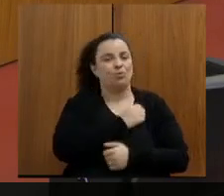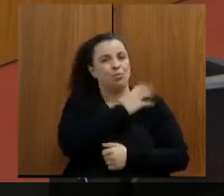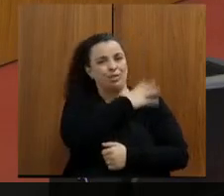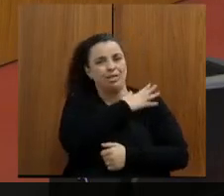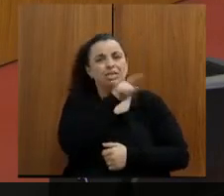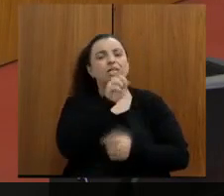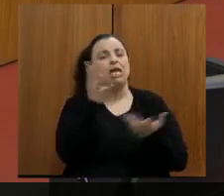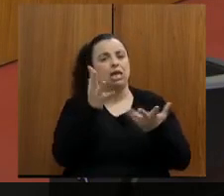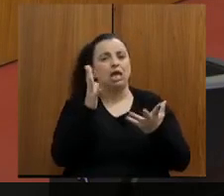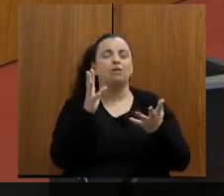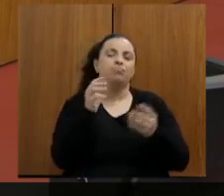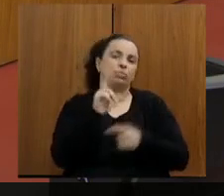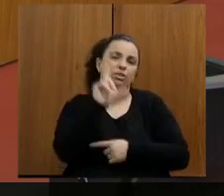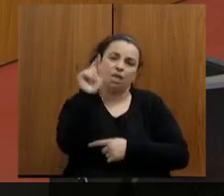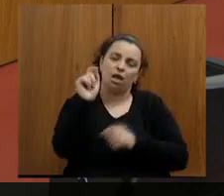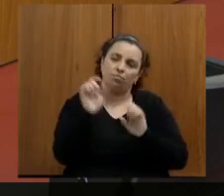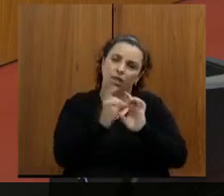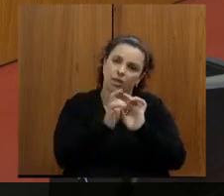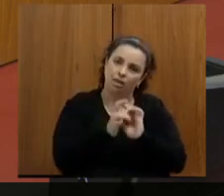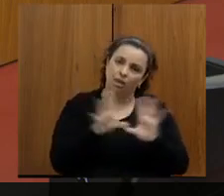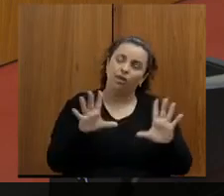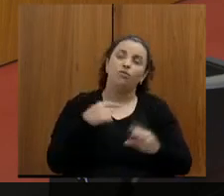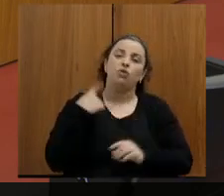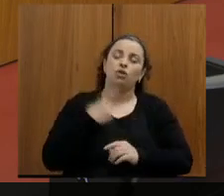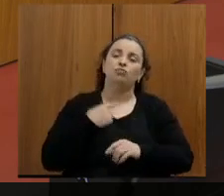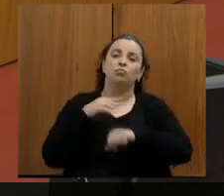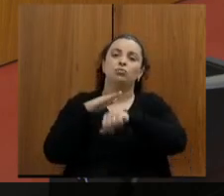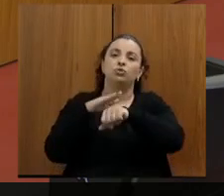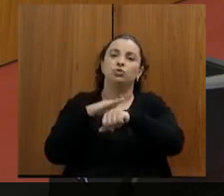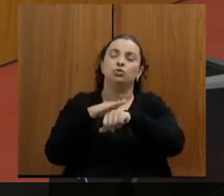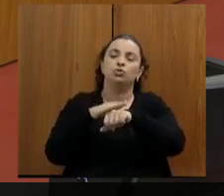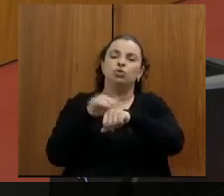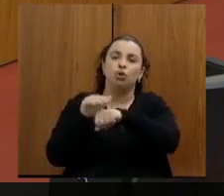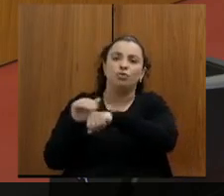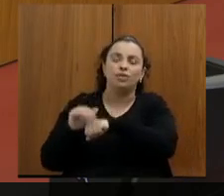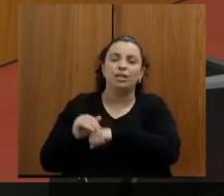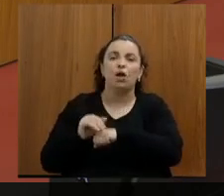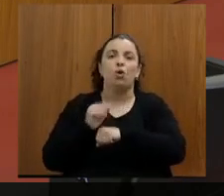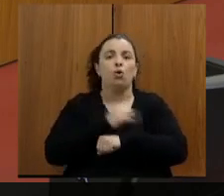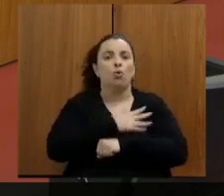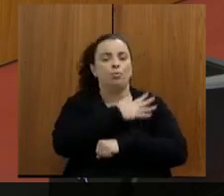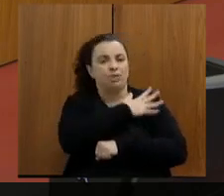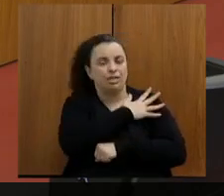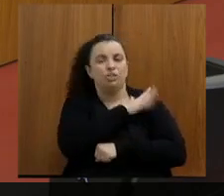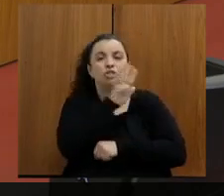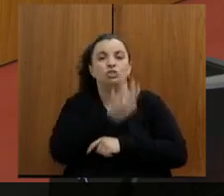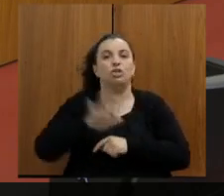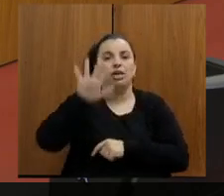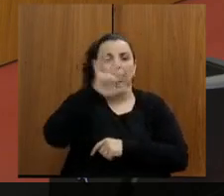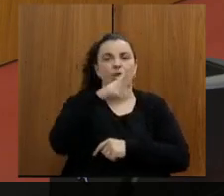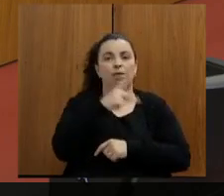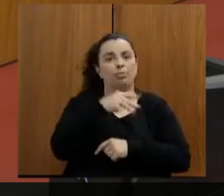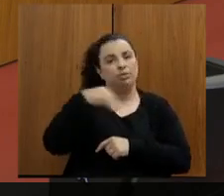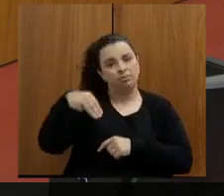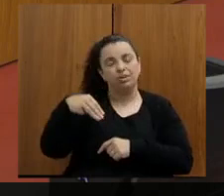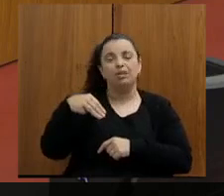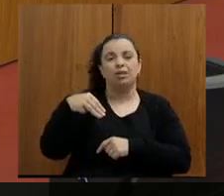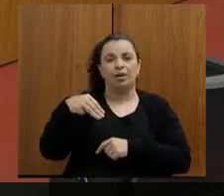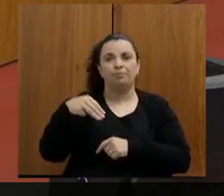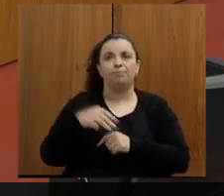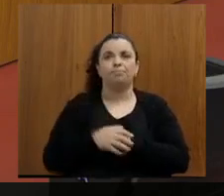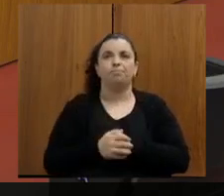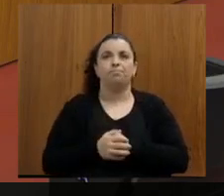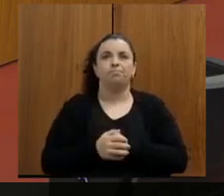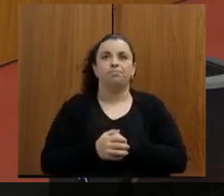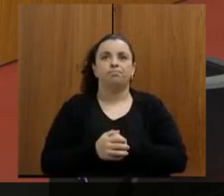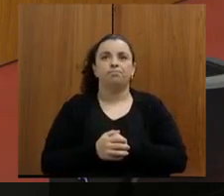fica à vontade caso queira se ausentar nós vamos convidar aqui o comandante-geral da polícia militar para que possa o